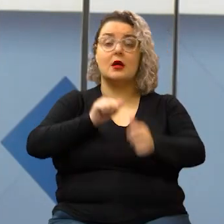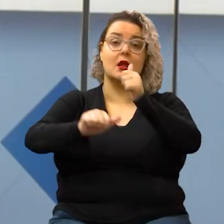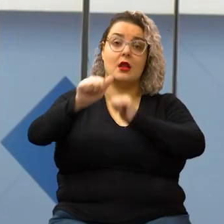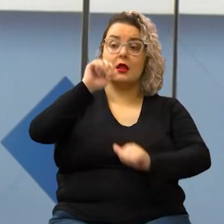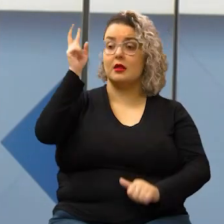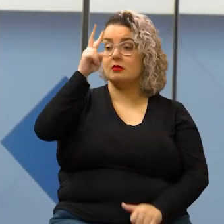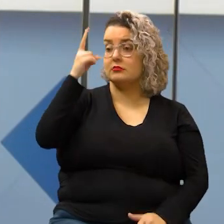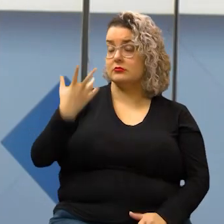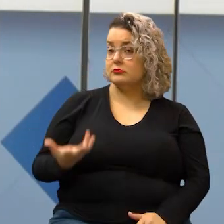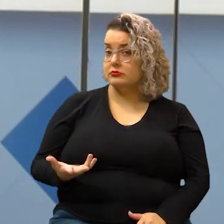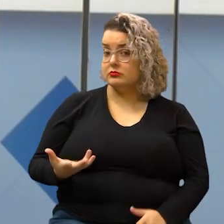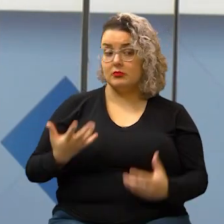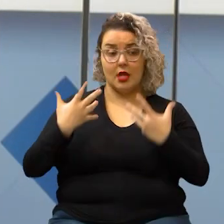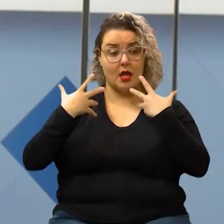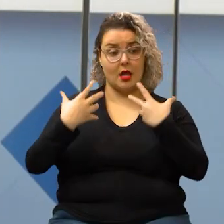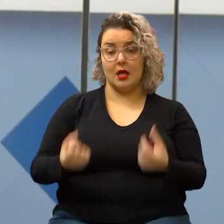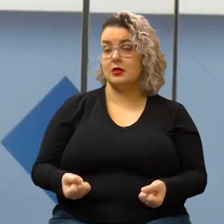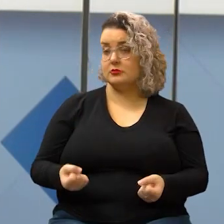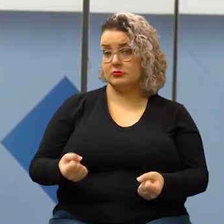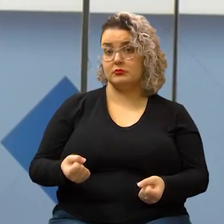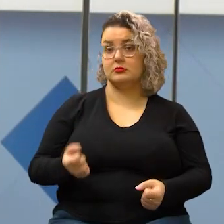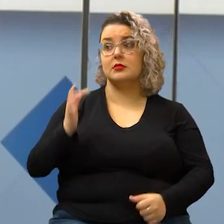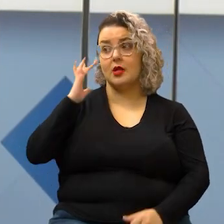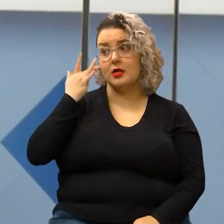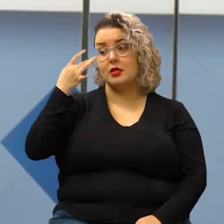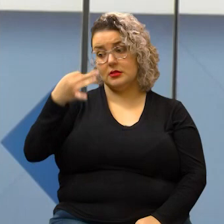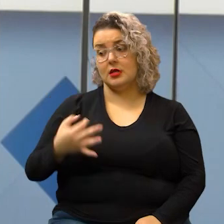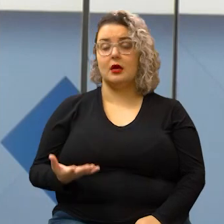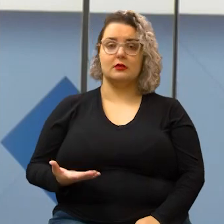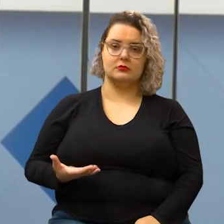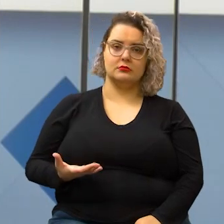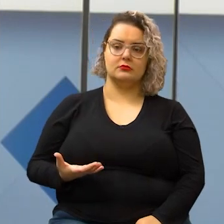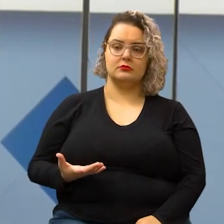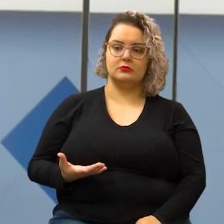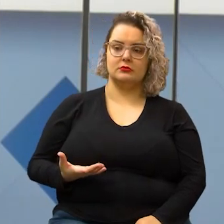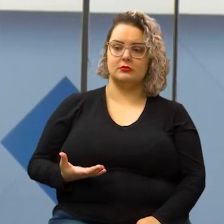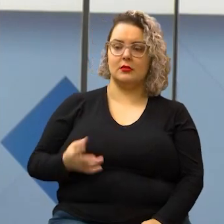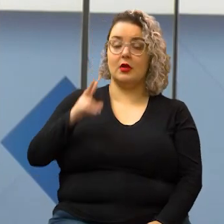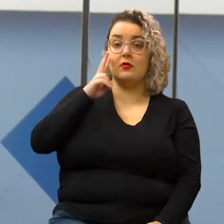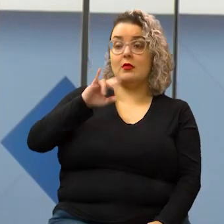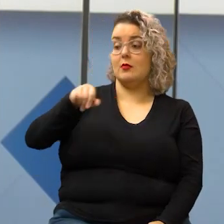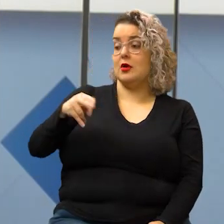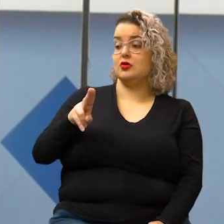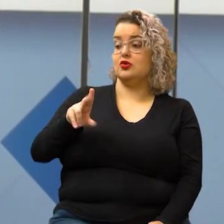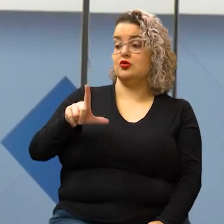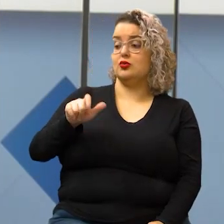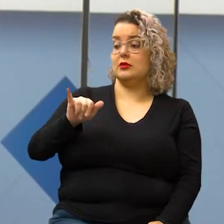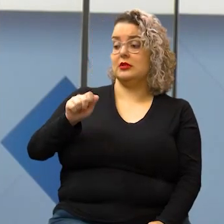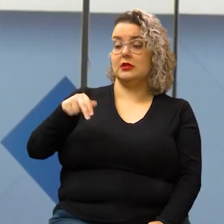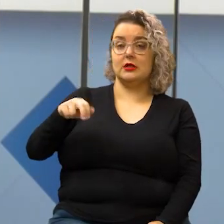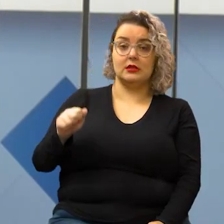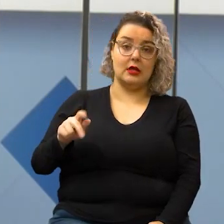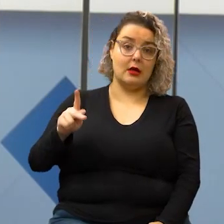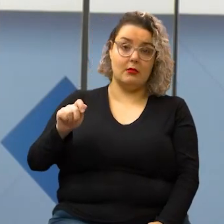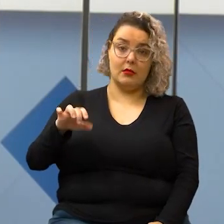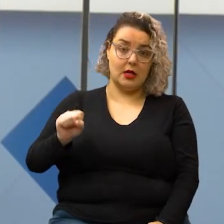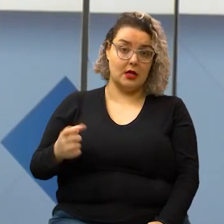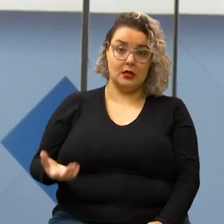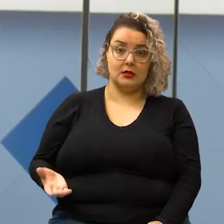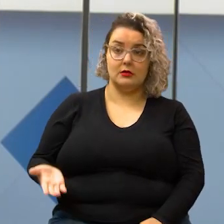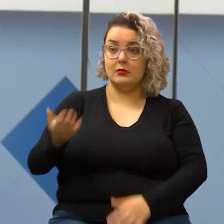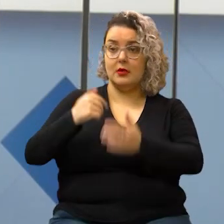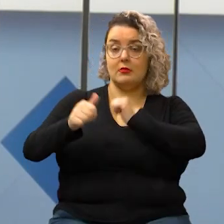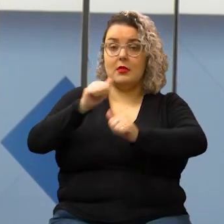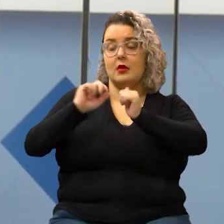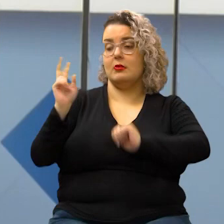alcoólica praticamente é aceita e considerada correta. Você acaba de ver uma Juliana Paz na televisão chamando para beber, e no final